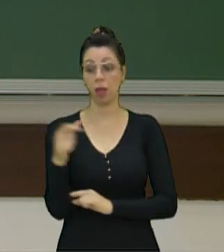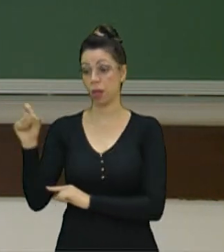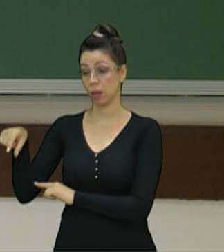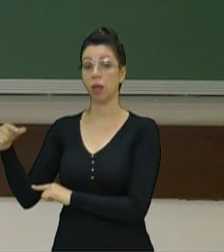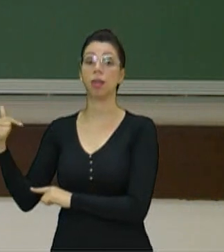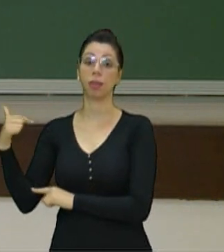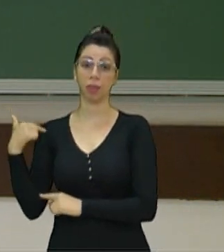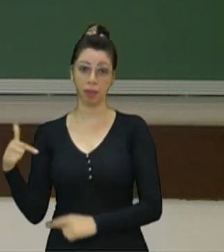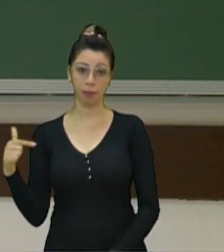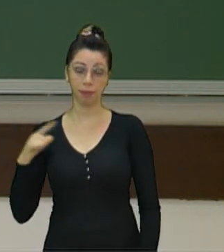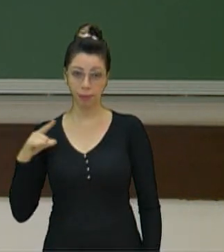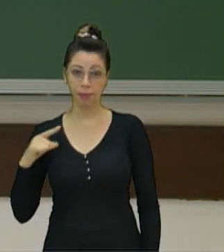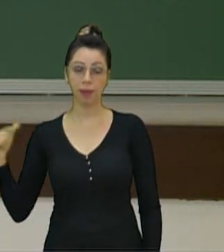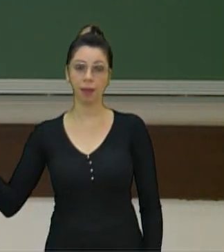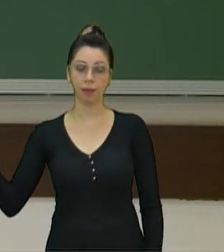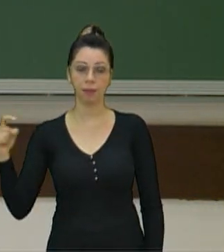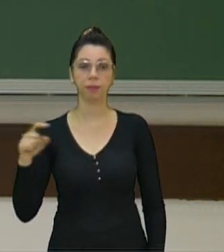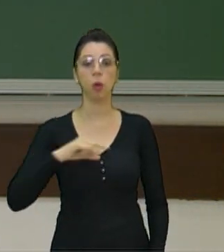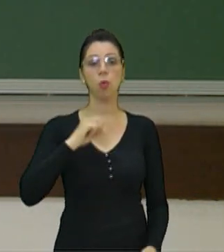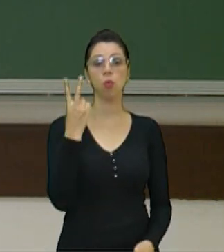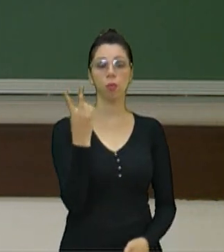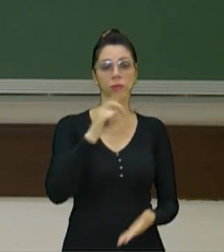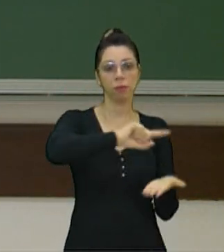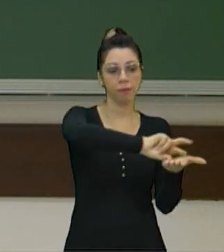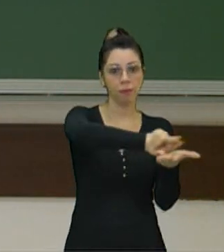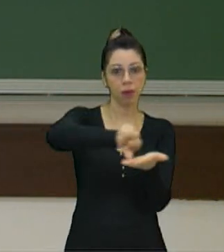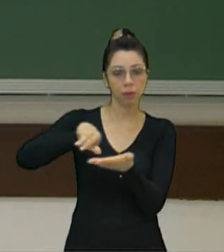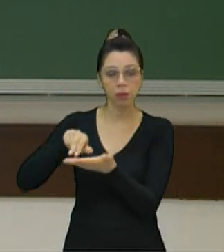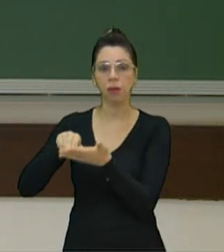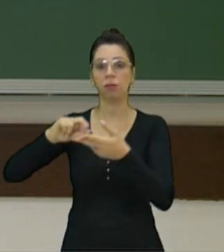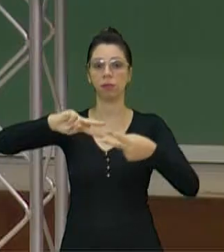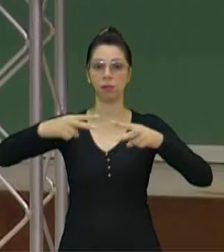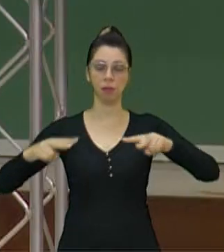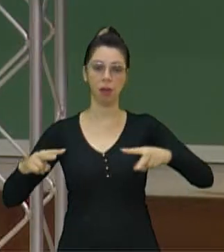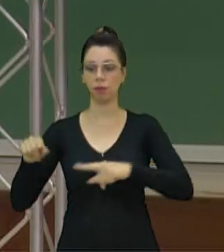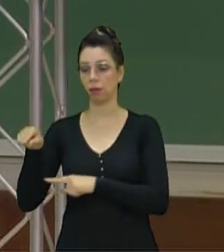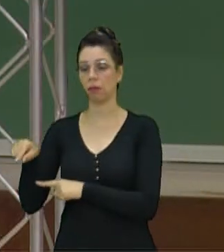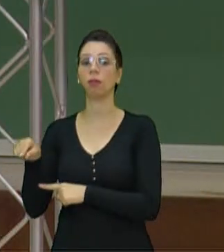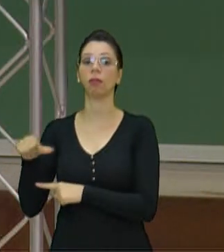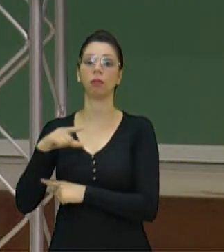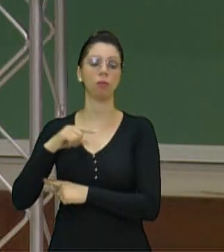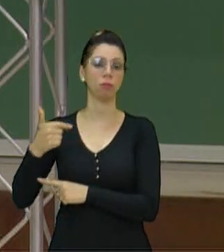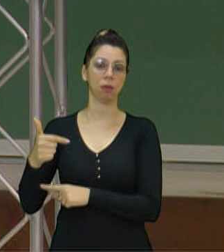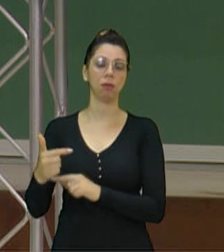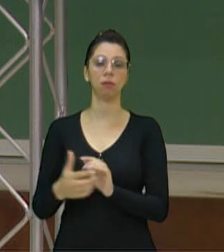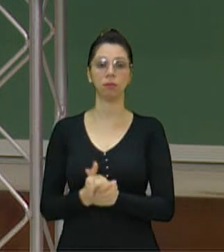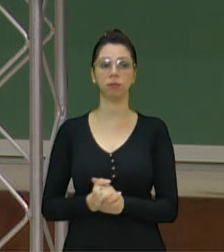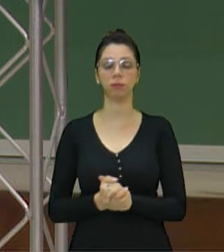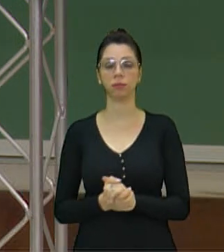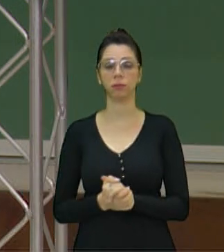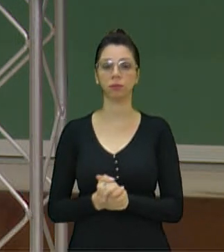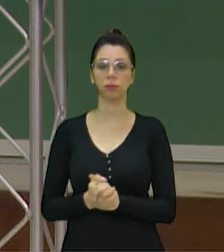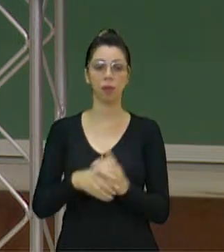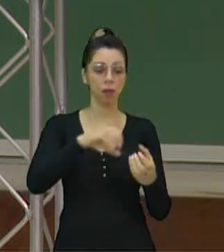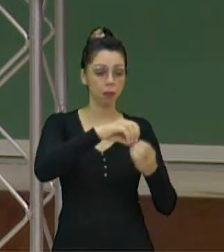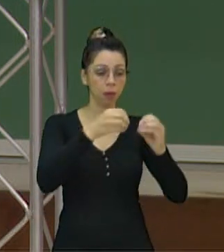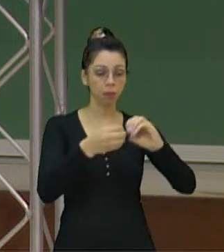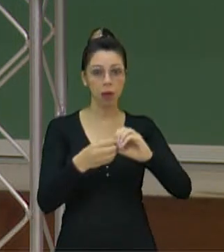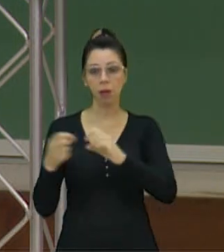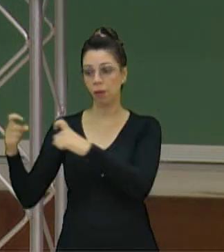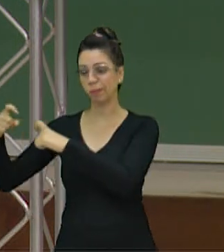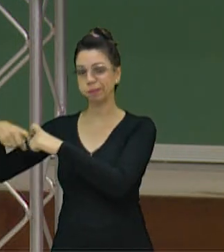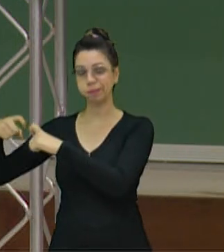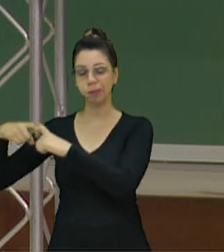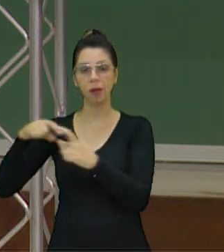primeira traz a variabilidade, a segunda não traz essa variabilidade genética, né? Tanto a sexuada quanto a assexuada existem tipos